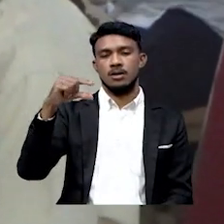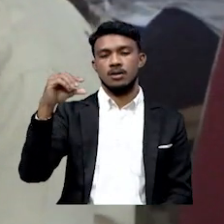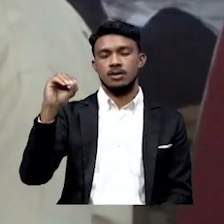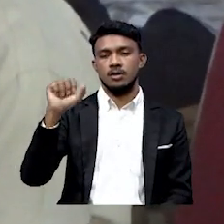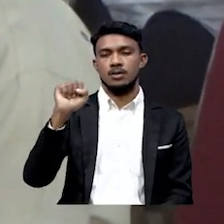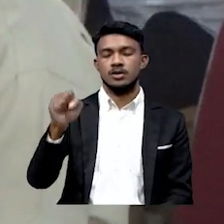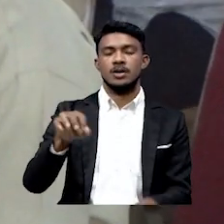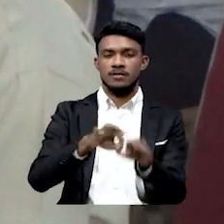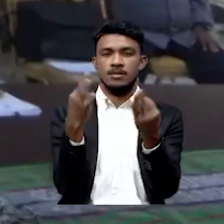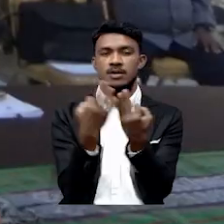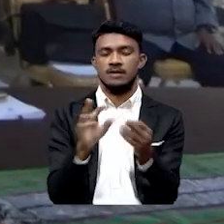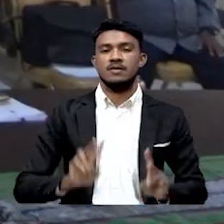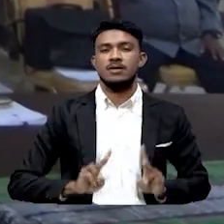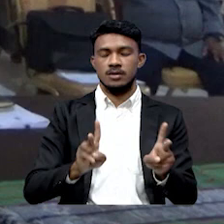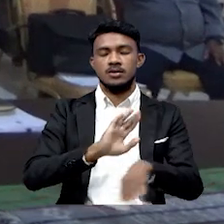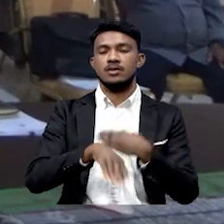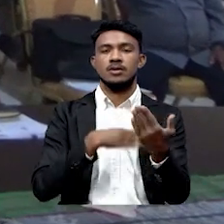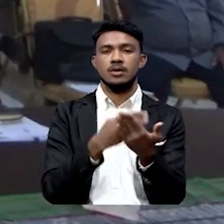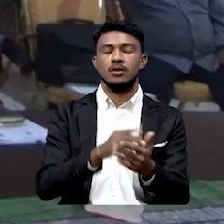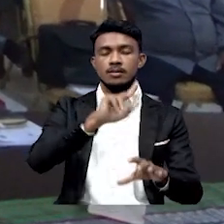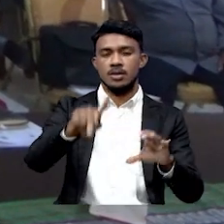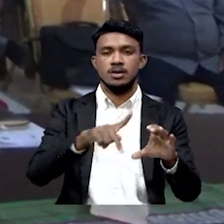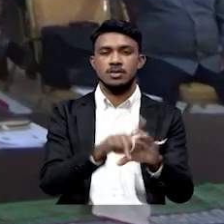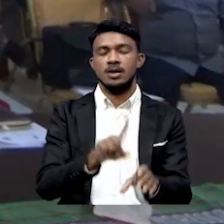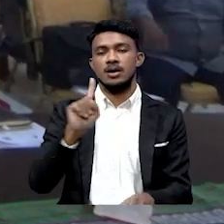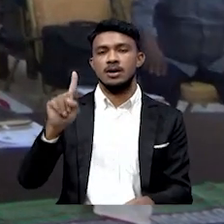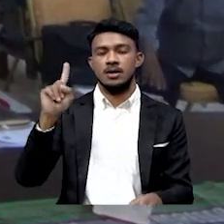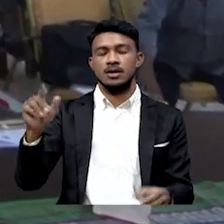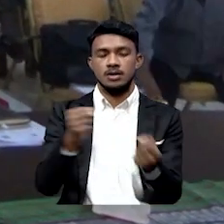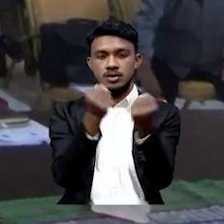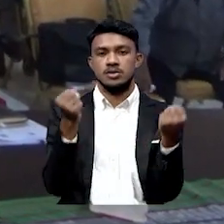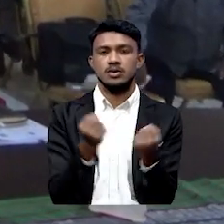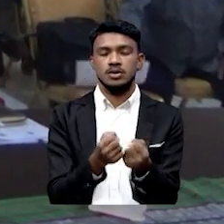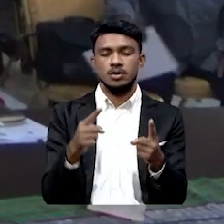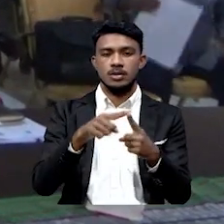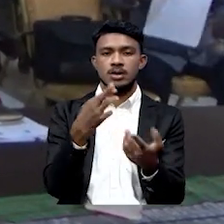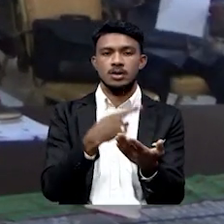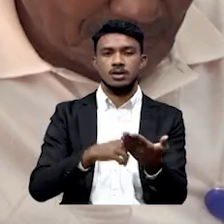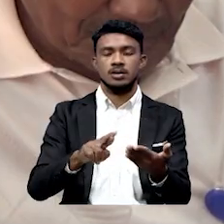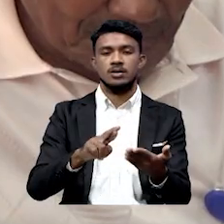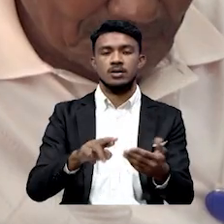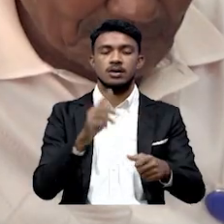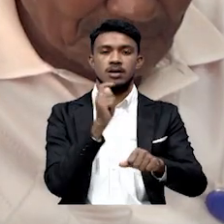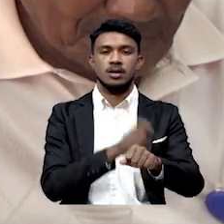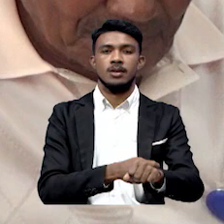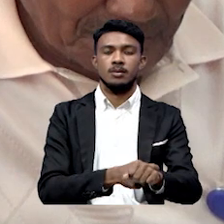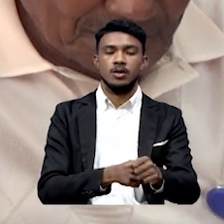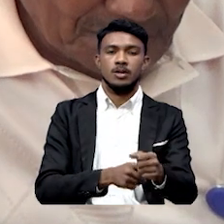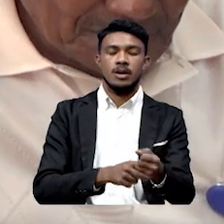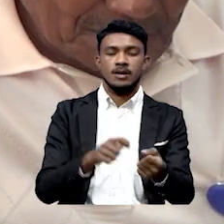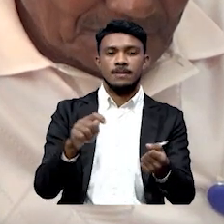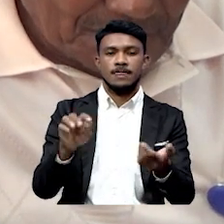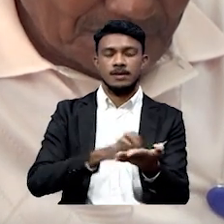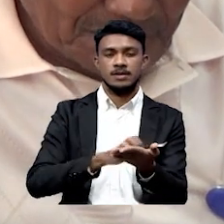combatente Sira, atu marca presença e a ida-idak nia suku atu resista. Duração validação ba município